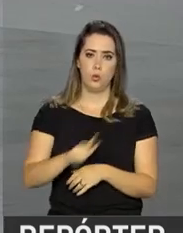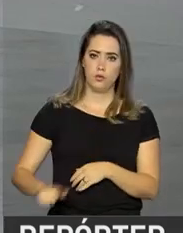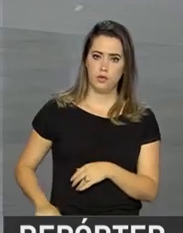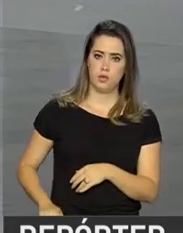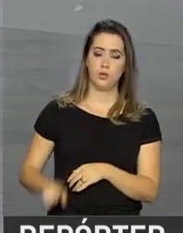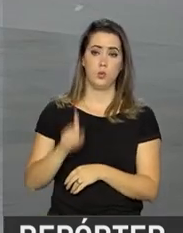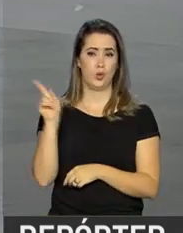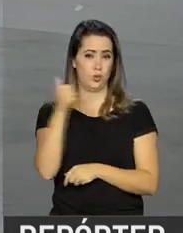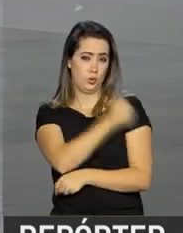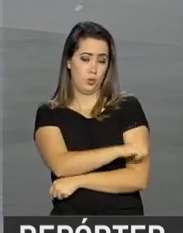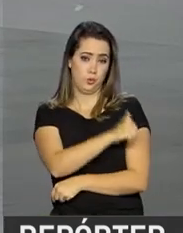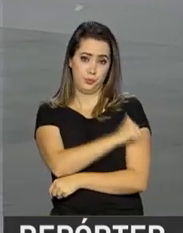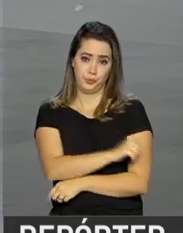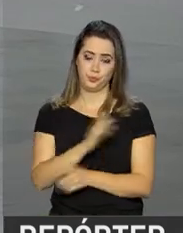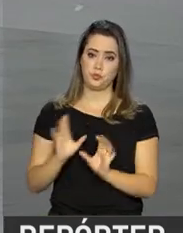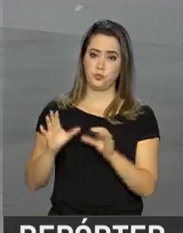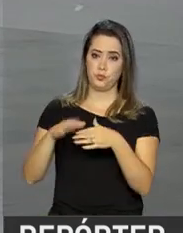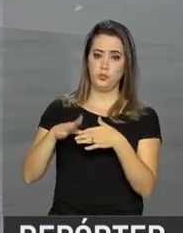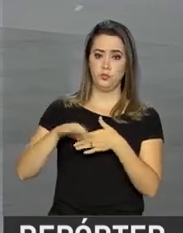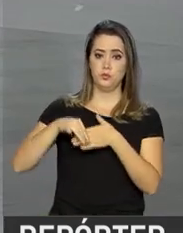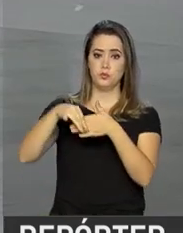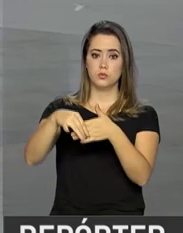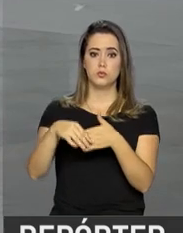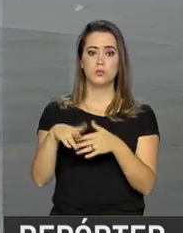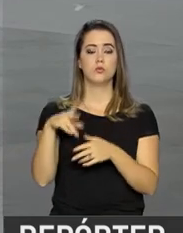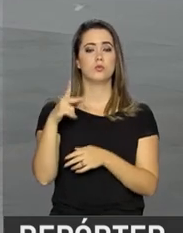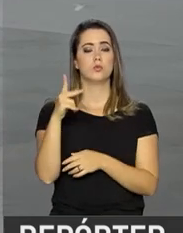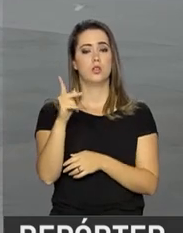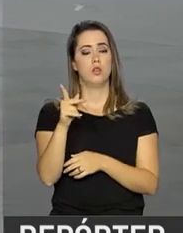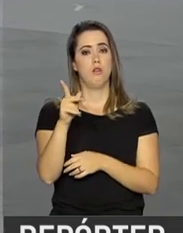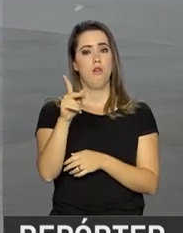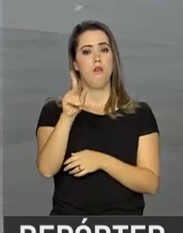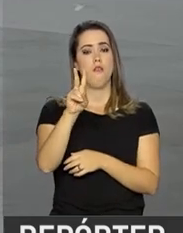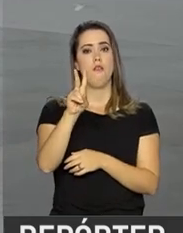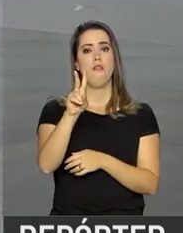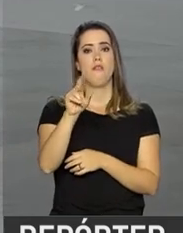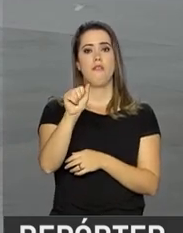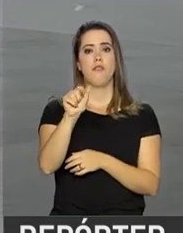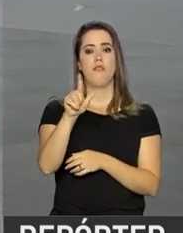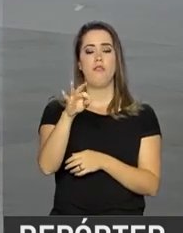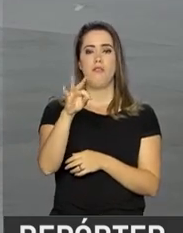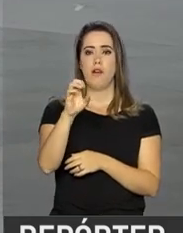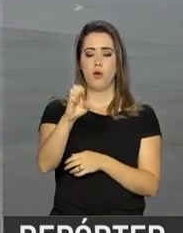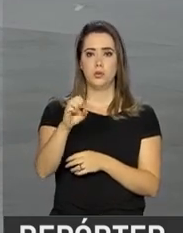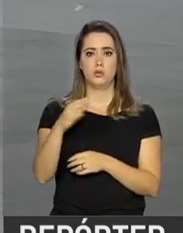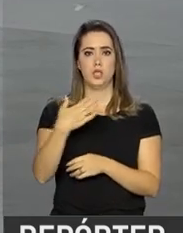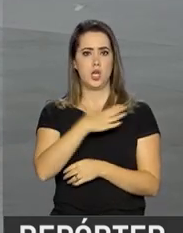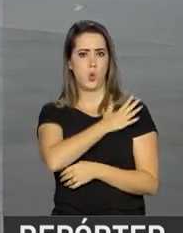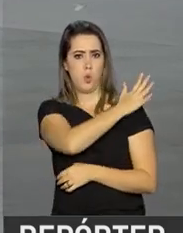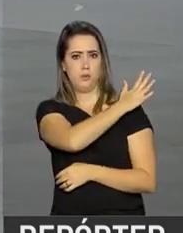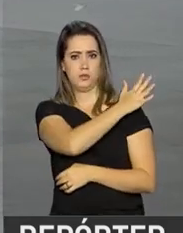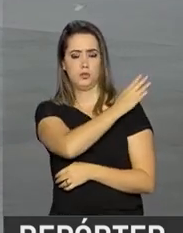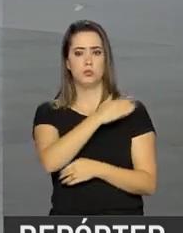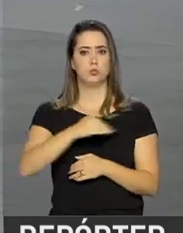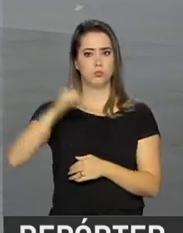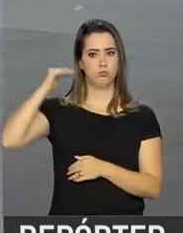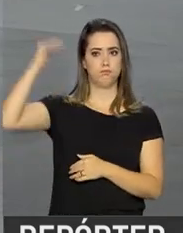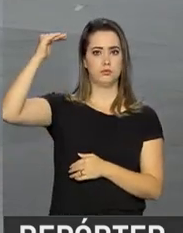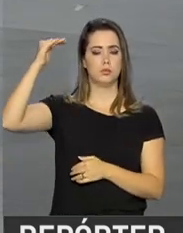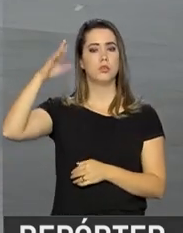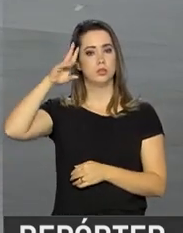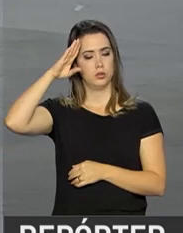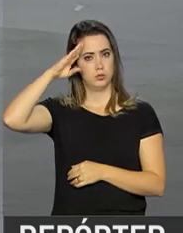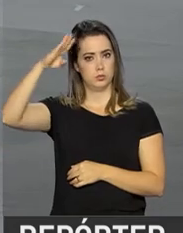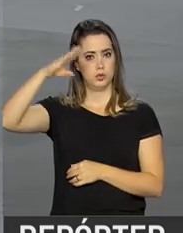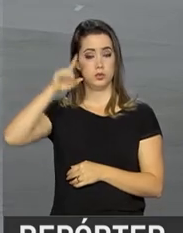será o general walter sousa braga neto comandante militar do leste a justificativa para o decreto é um